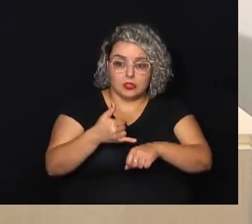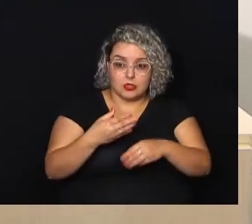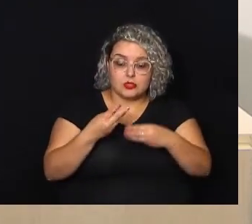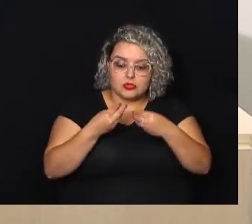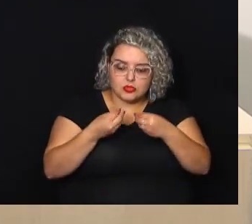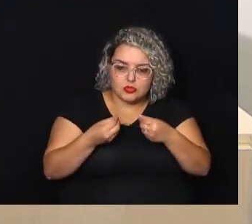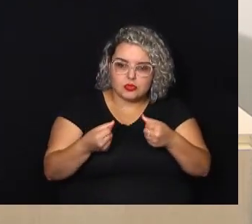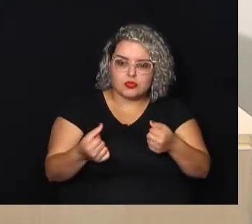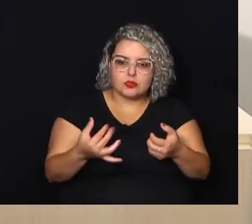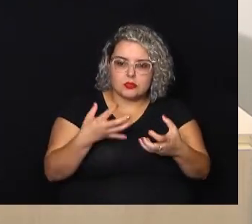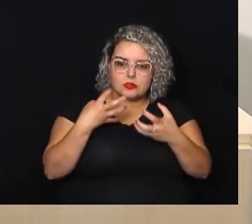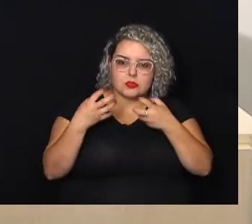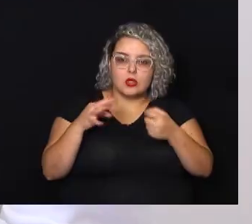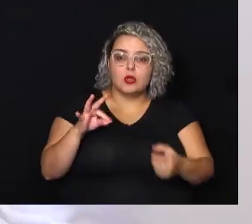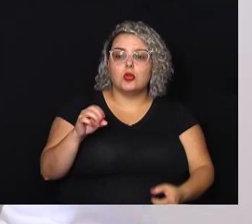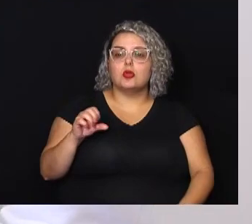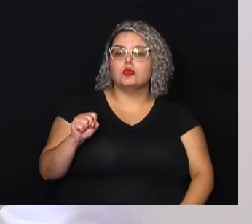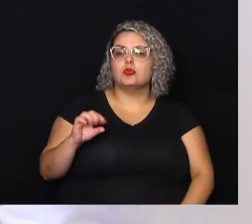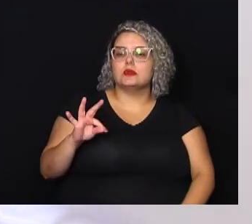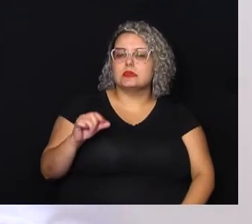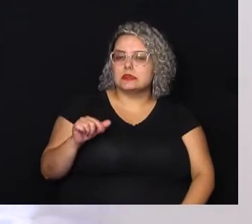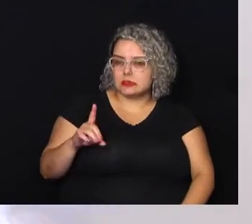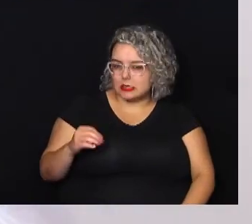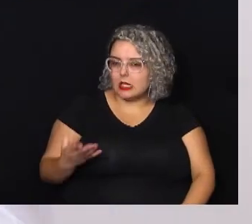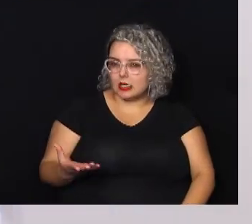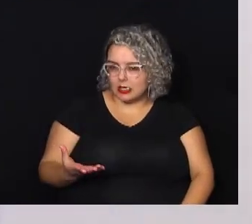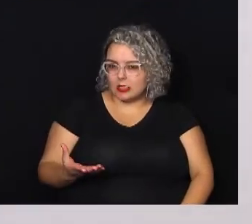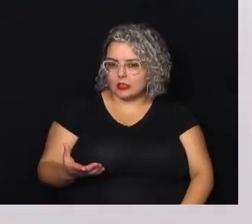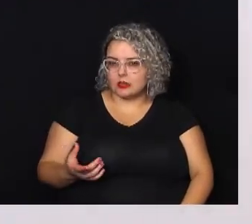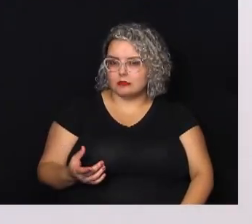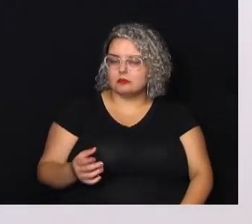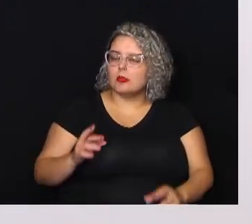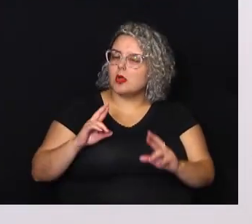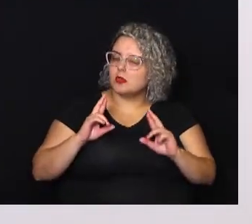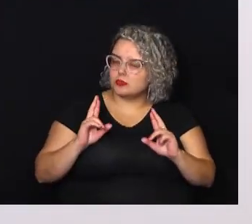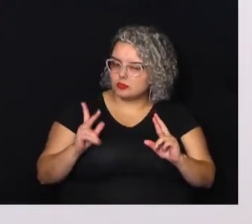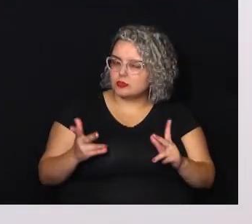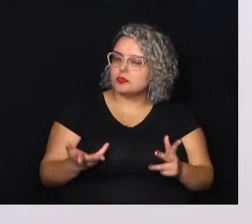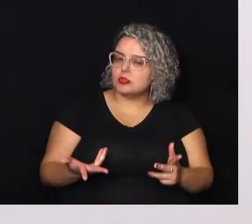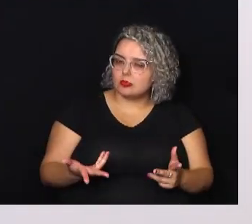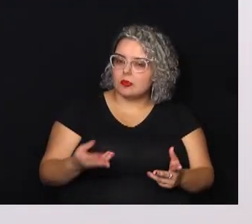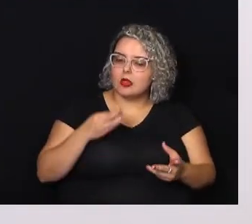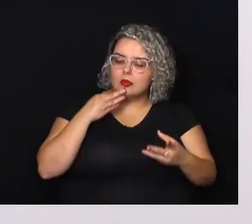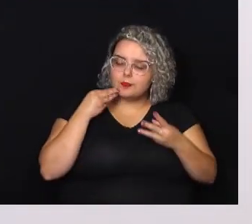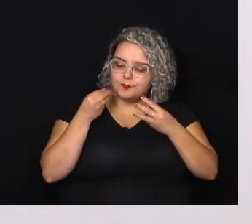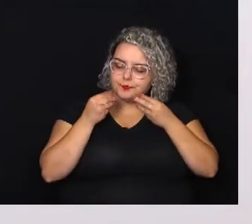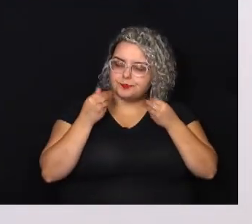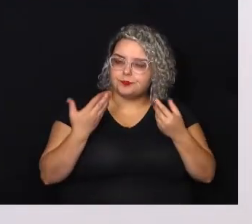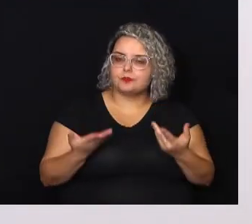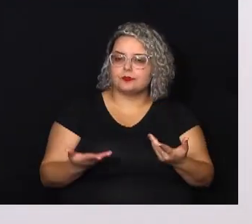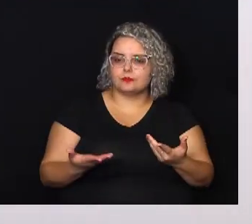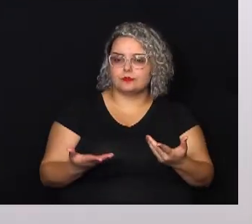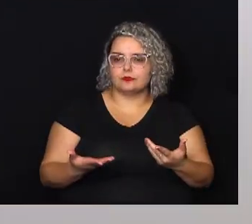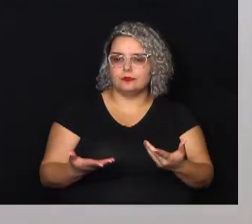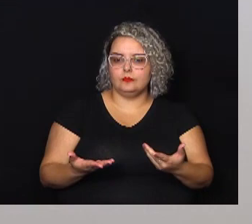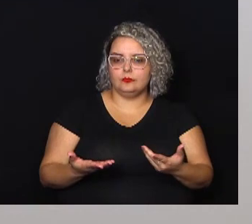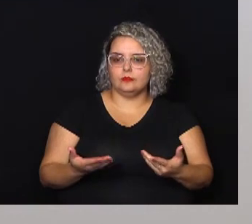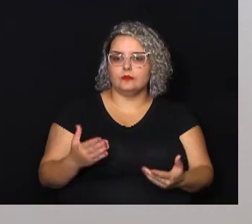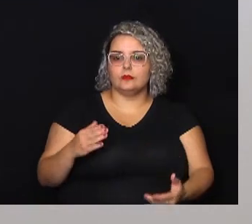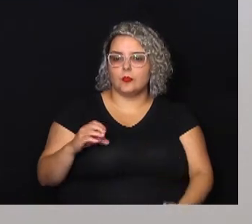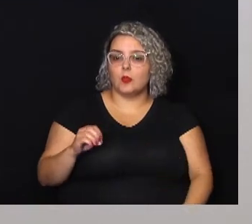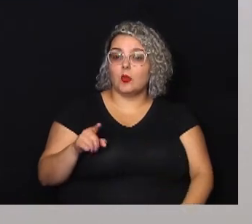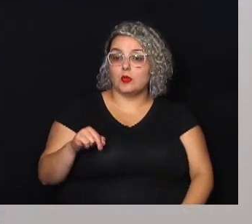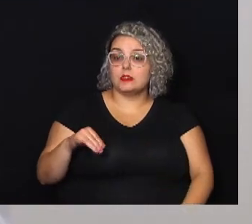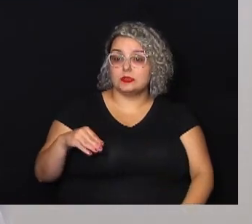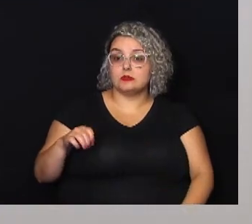as gordurinhas e dá um tom de tostado, um tom diferente no paladar dos pontos